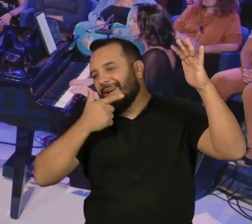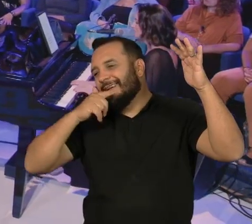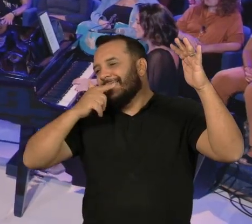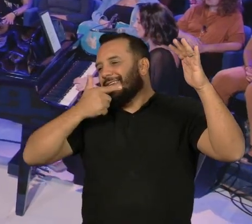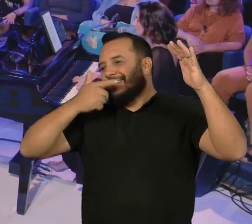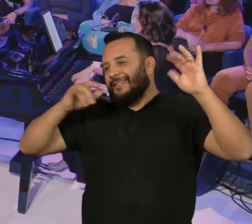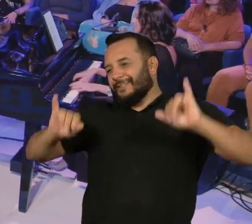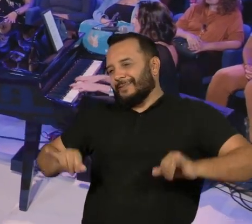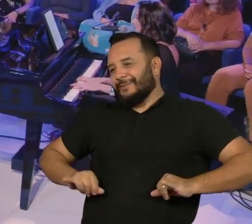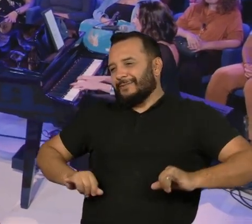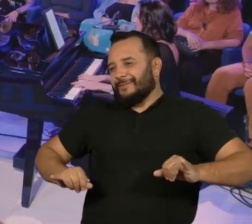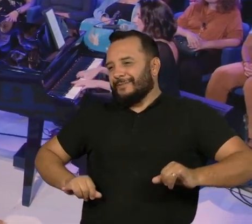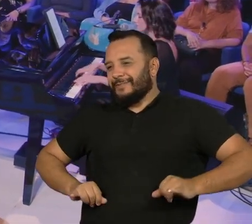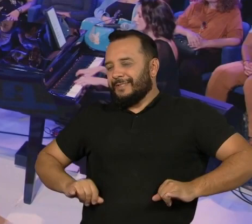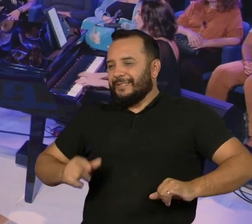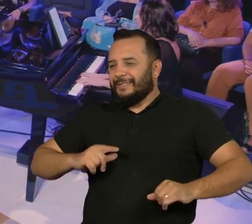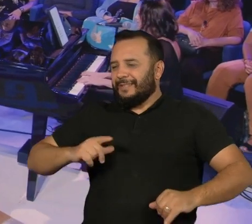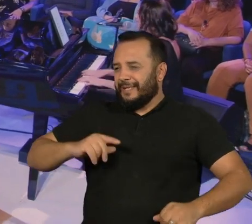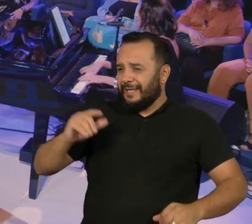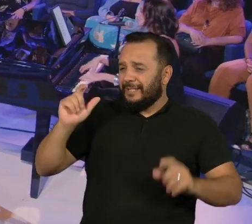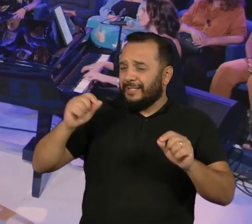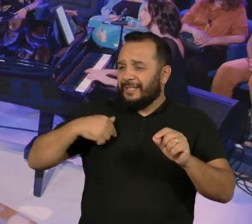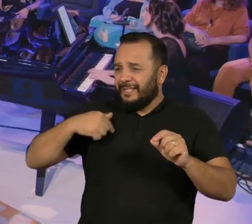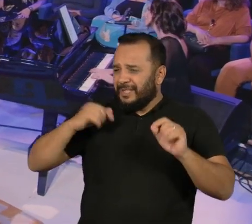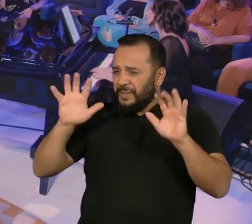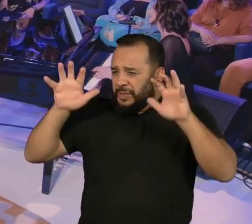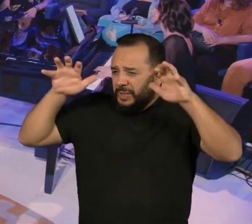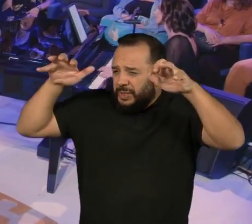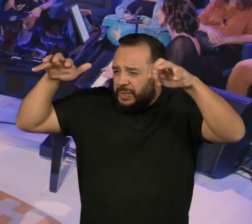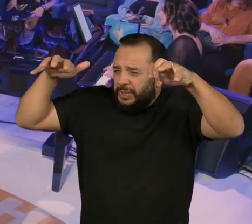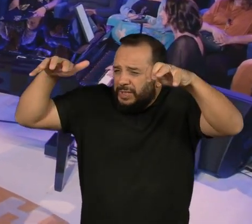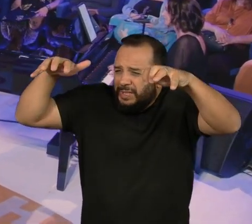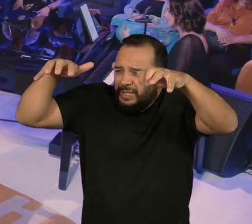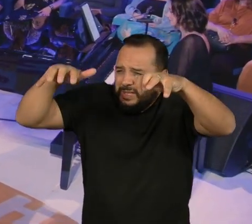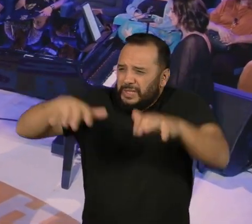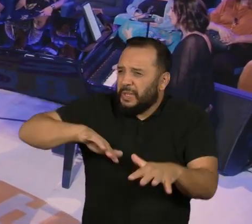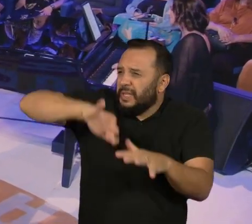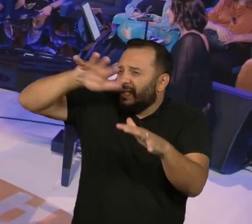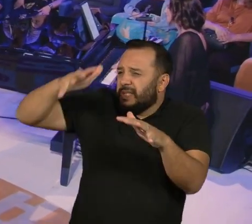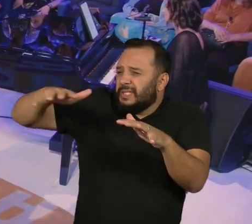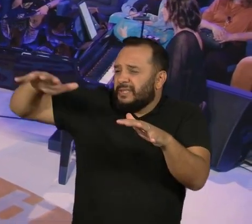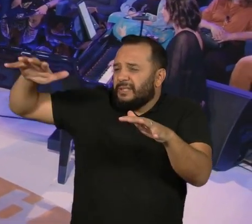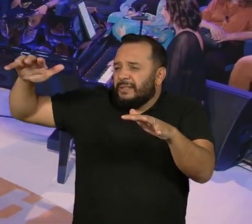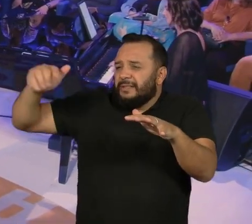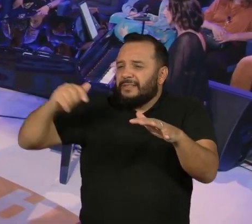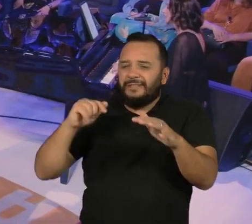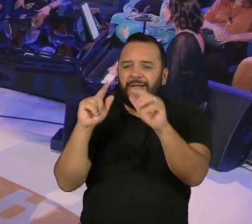Entre vilões, moinhos, dragões e poucas fadas.